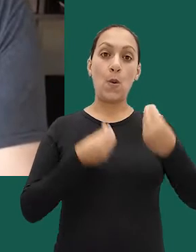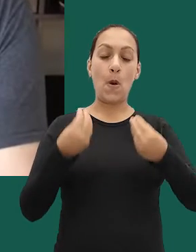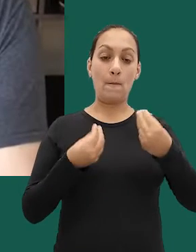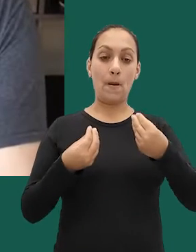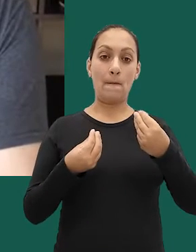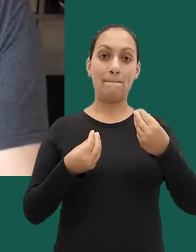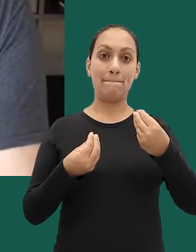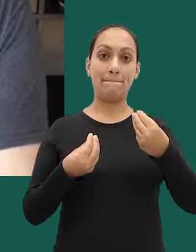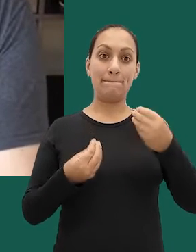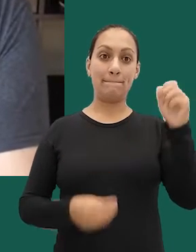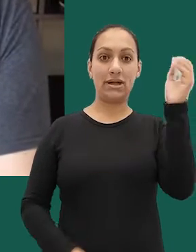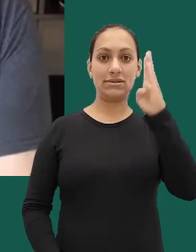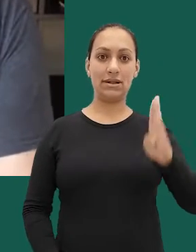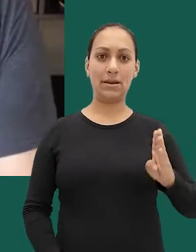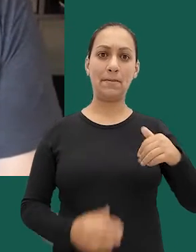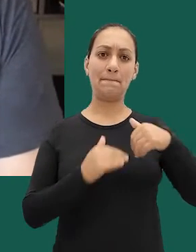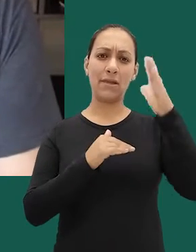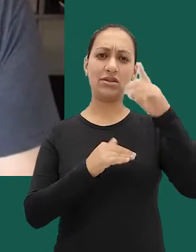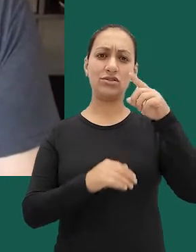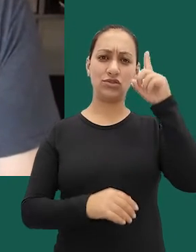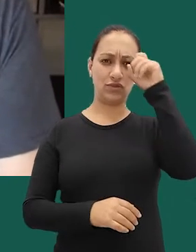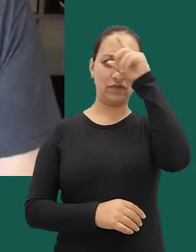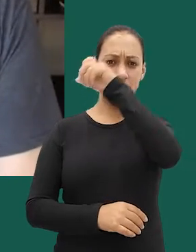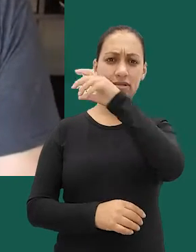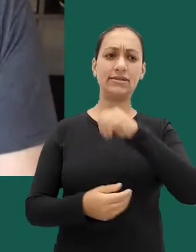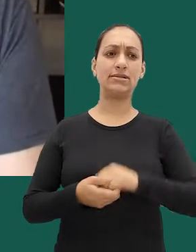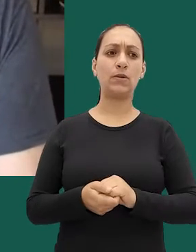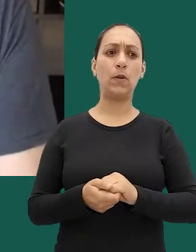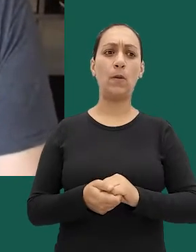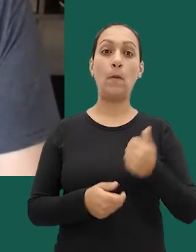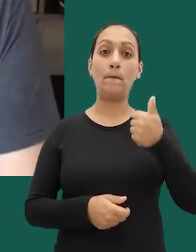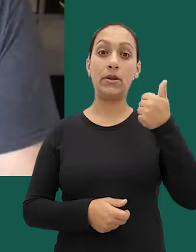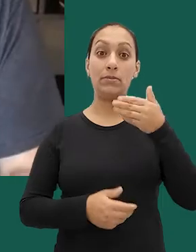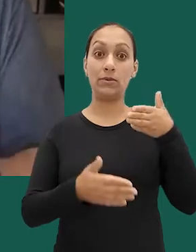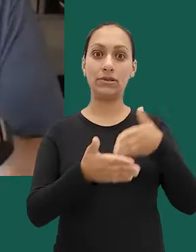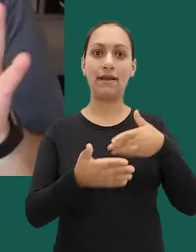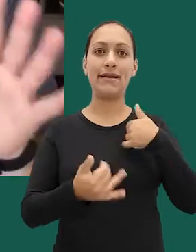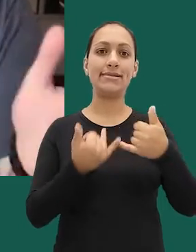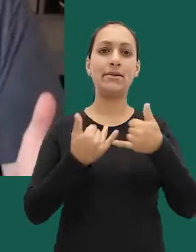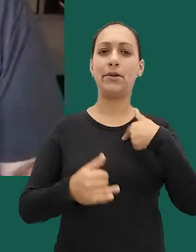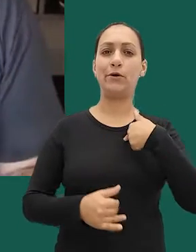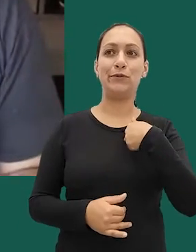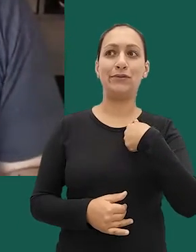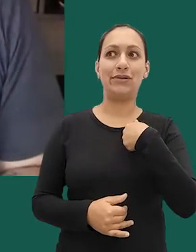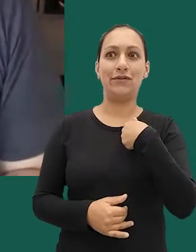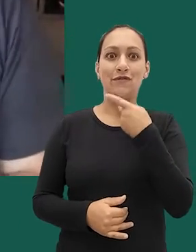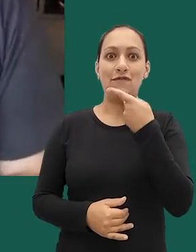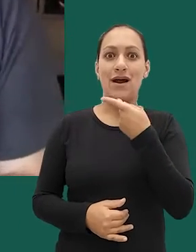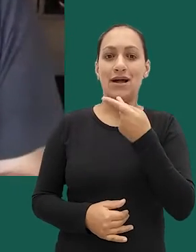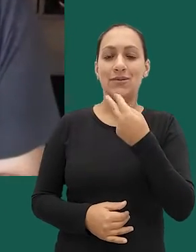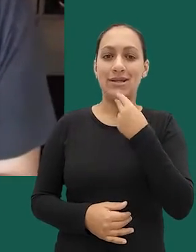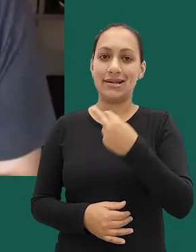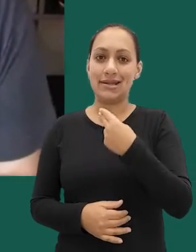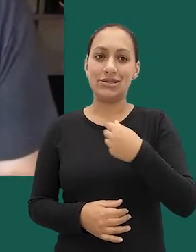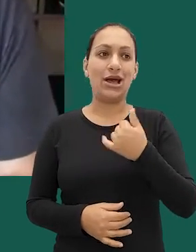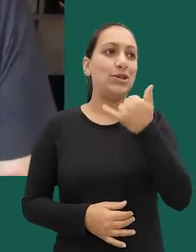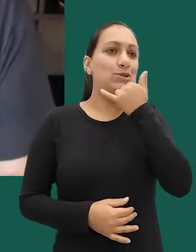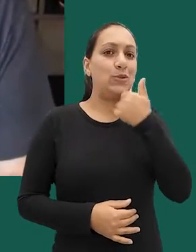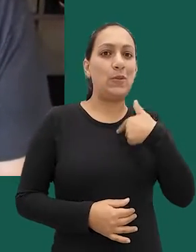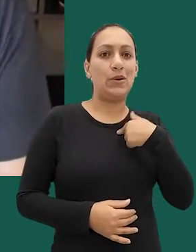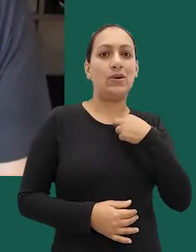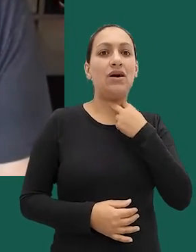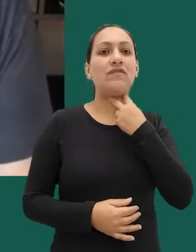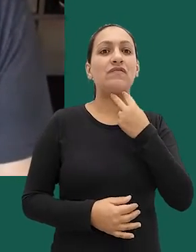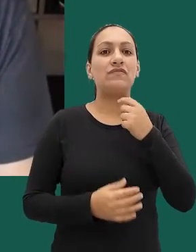mais difícil a primeira coisa que você tem, o primeiro obstáculo eu não falo inglês, me desculpa pelo meu sotaque, é uma coisa que eu fazia muito,